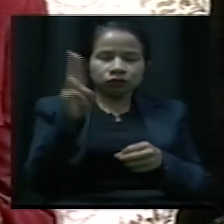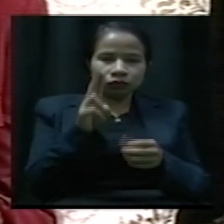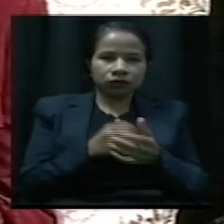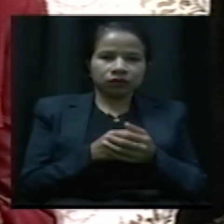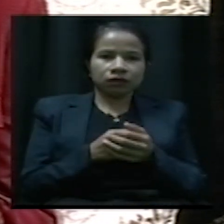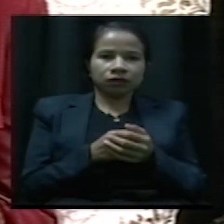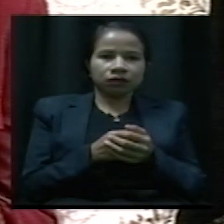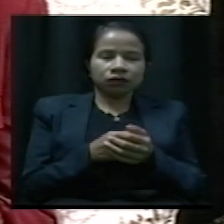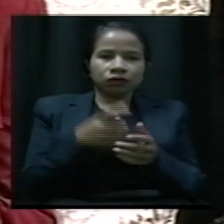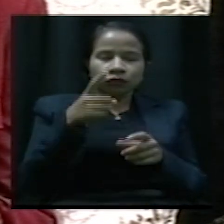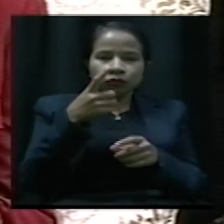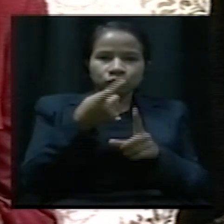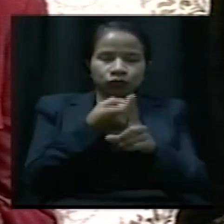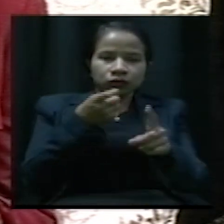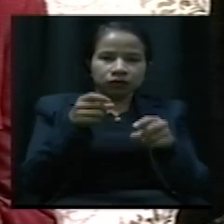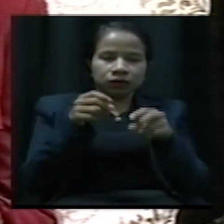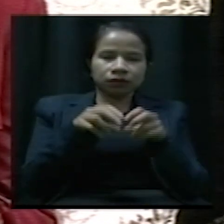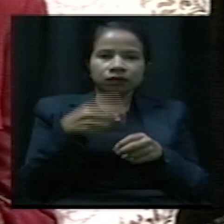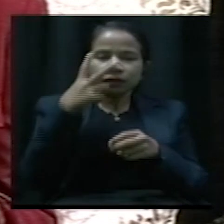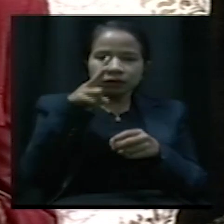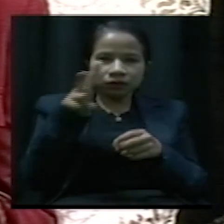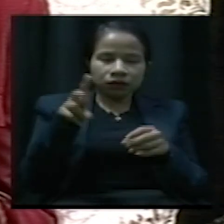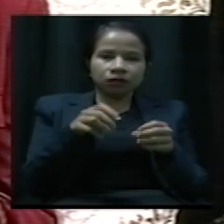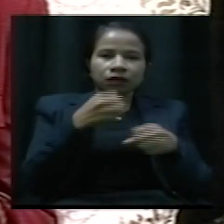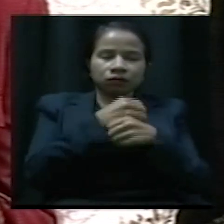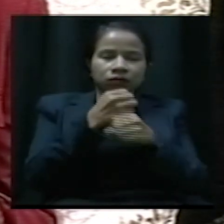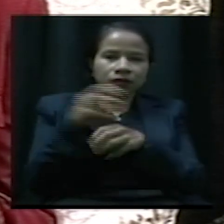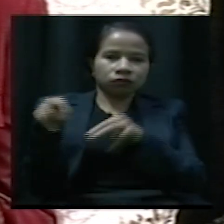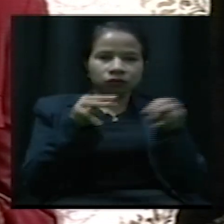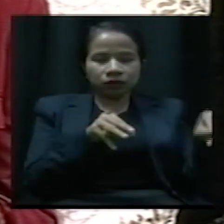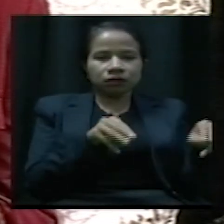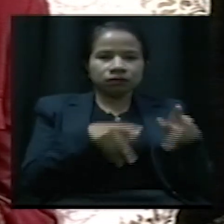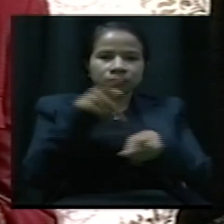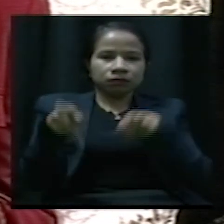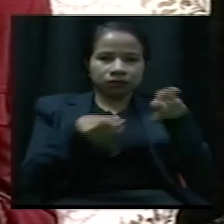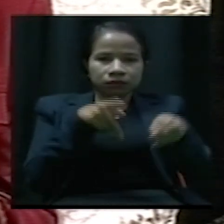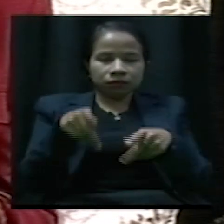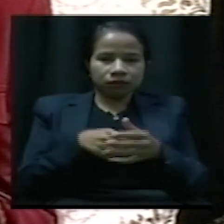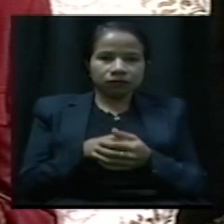uza evidensia, husi pesquisa, atu kria mudansa iha sosedadi.